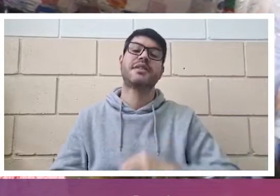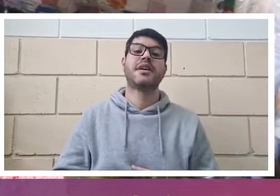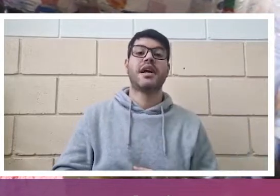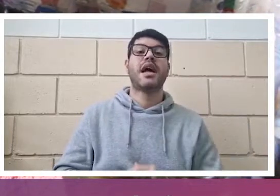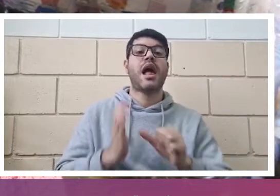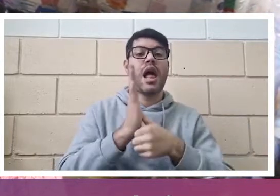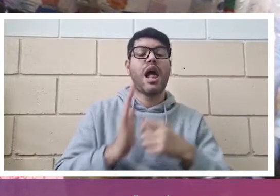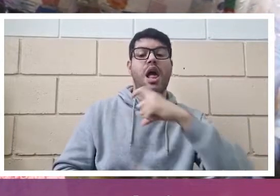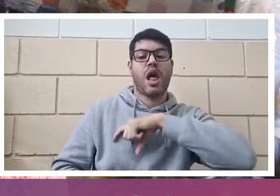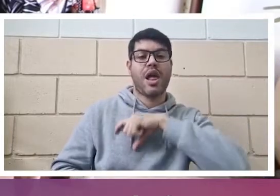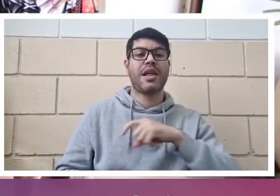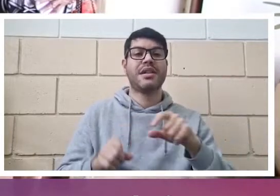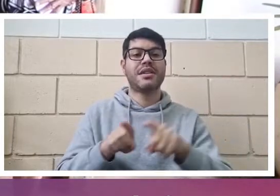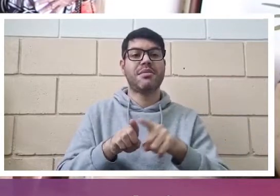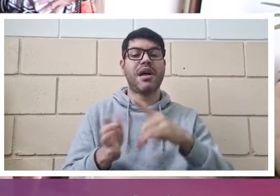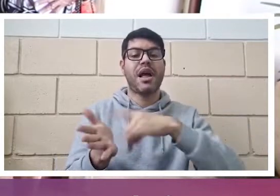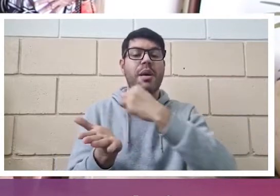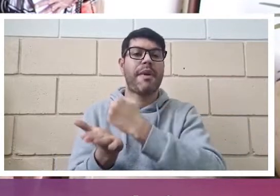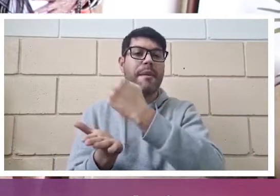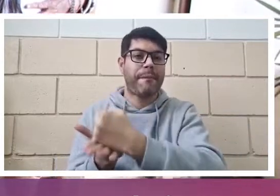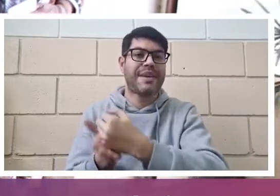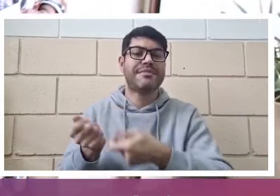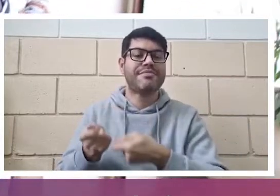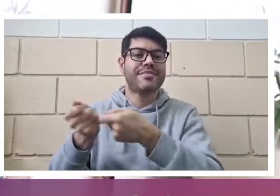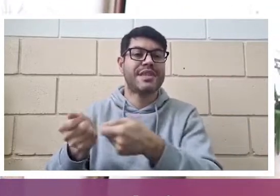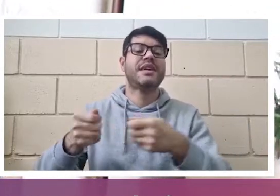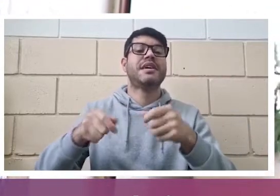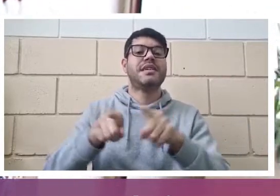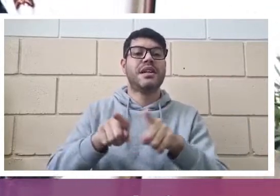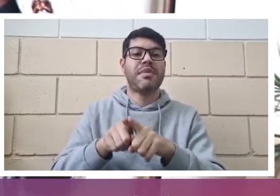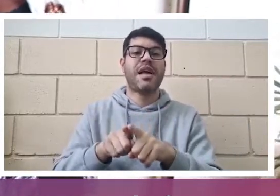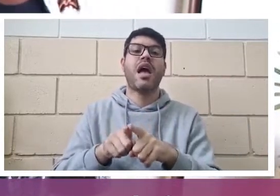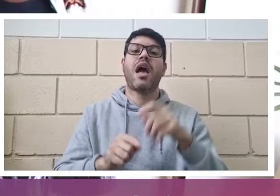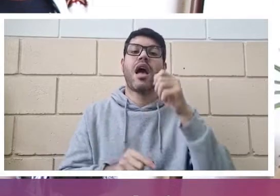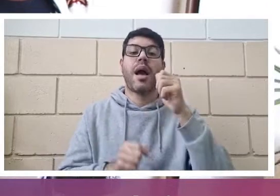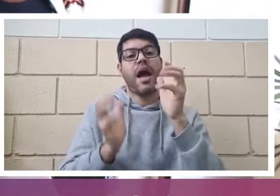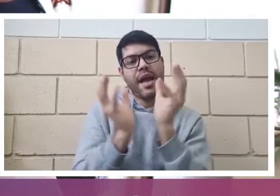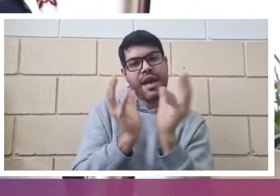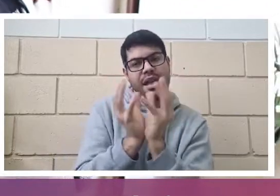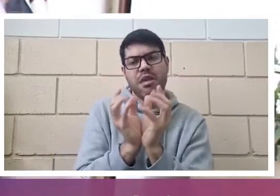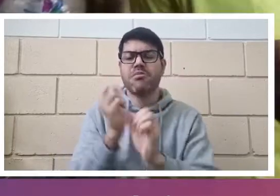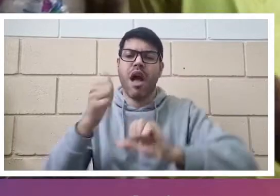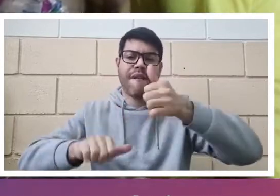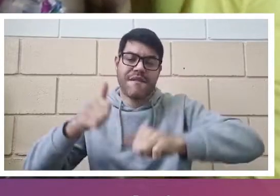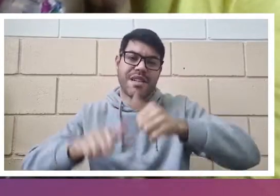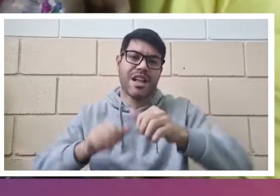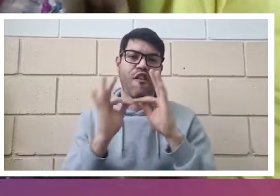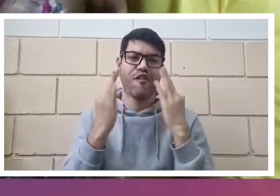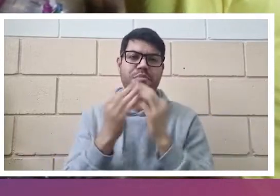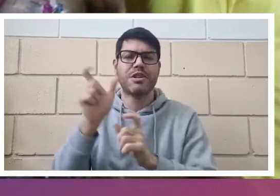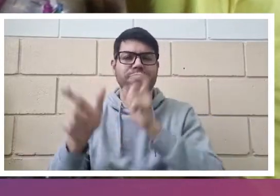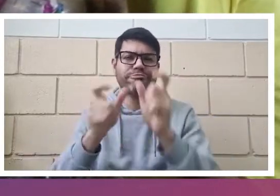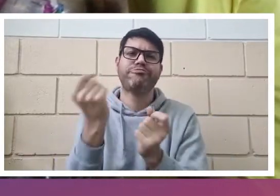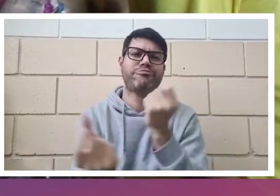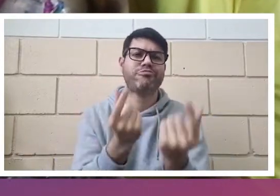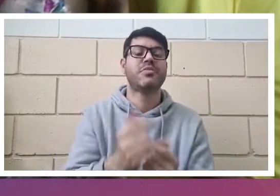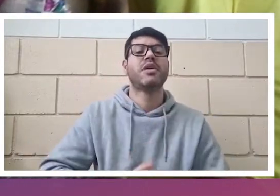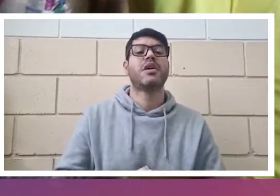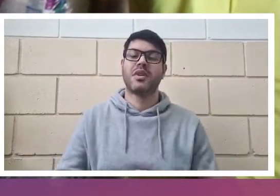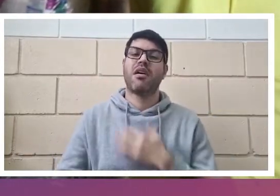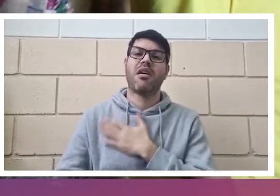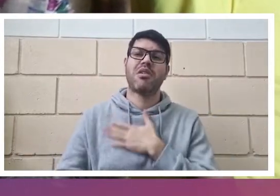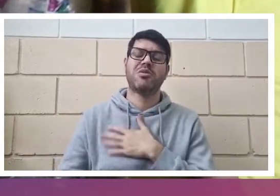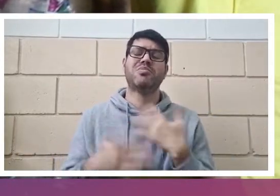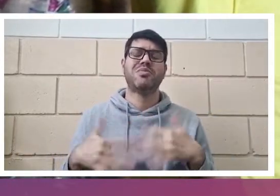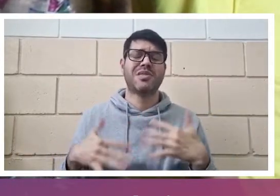fazer a avaliação dessa família. E aqueles que já recebem destacam a importância do benefício. Ajuda bastante, né? Para a gente que precisa,